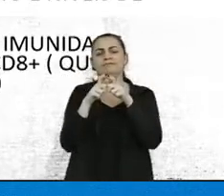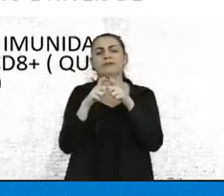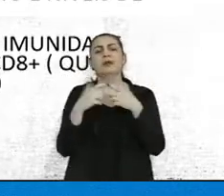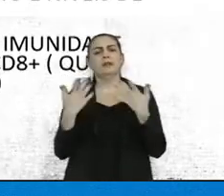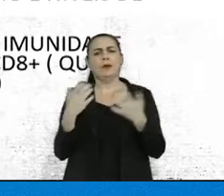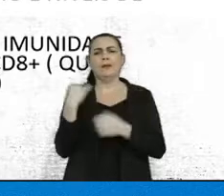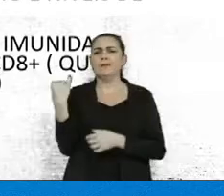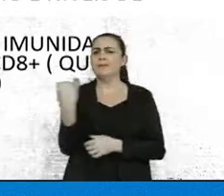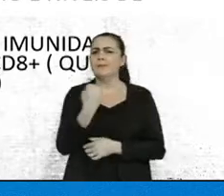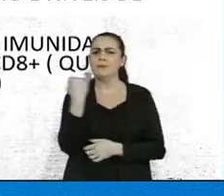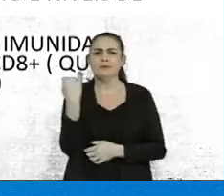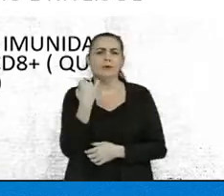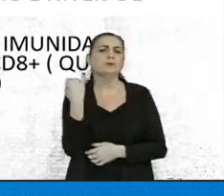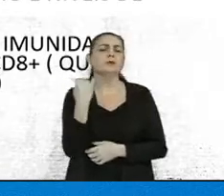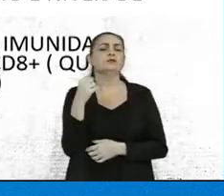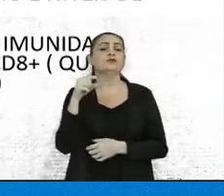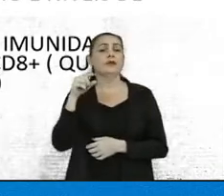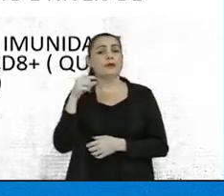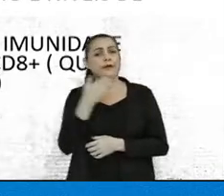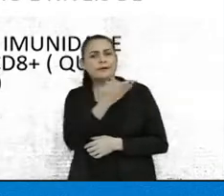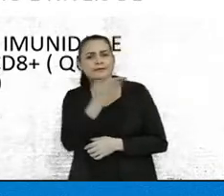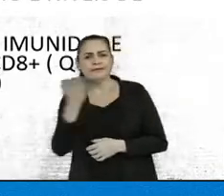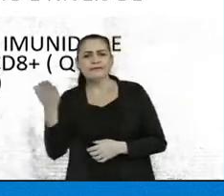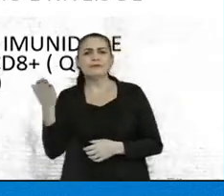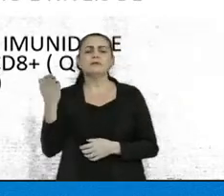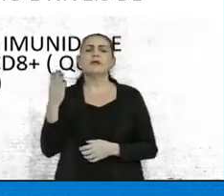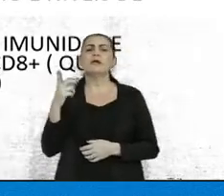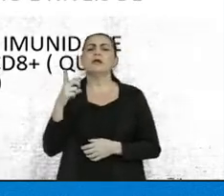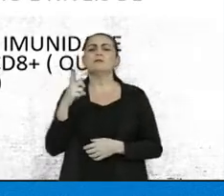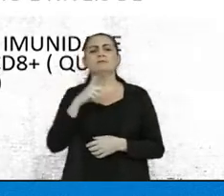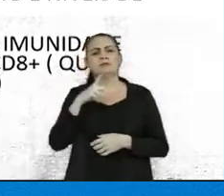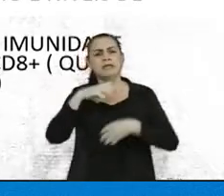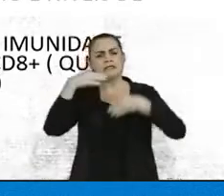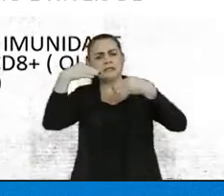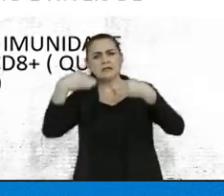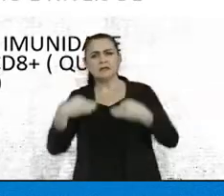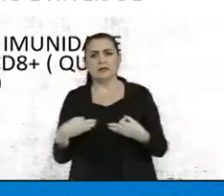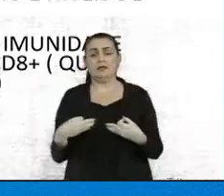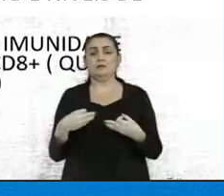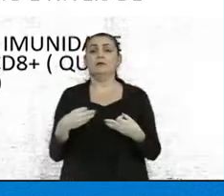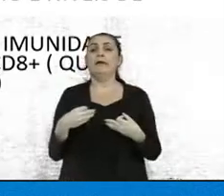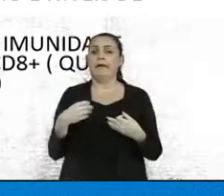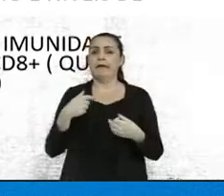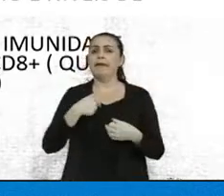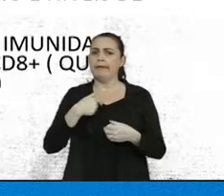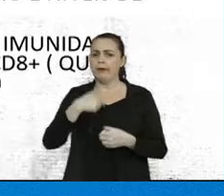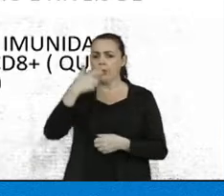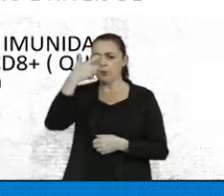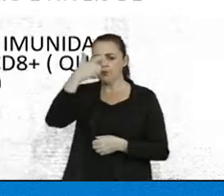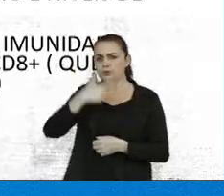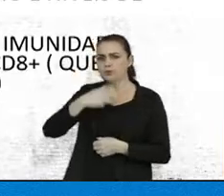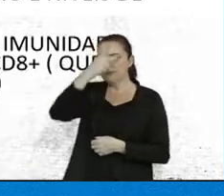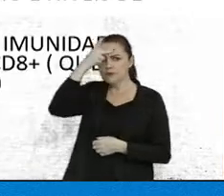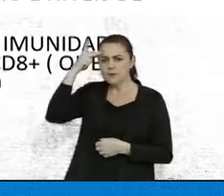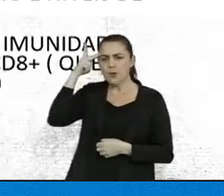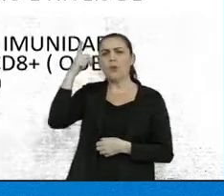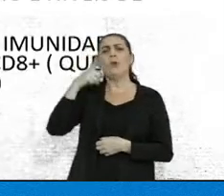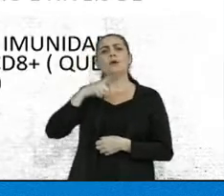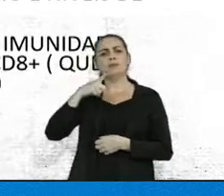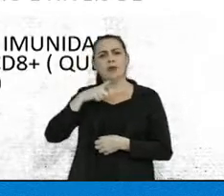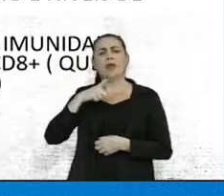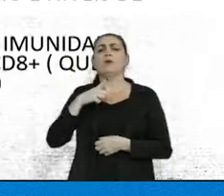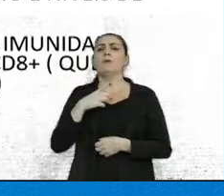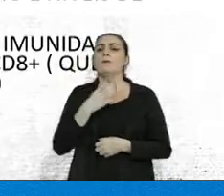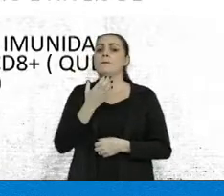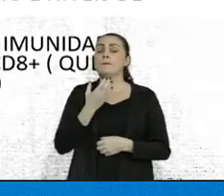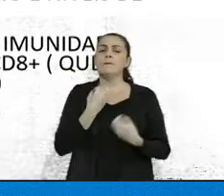que vocês se assegurem de serem pessoas que têm bons níveis de vitamina D. Aliás, mais que bom,